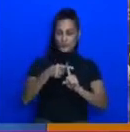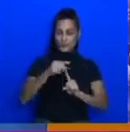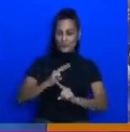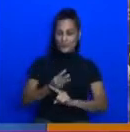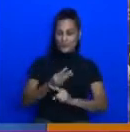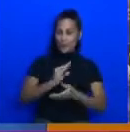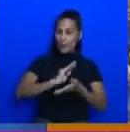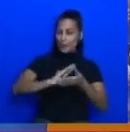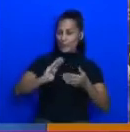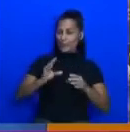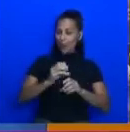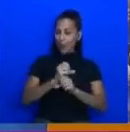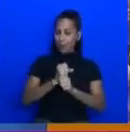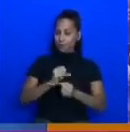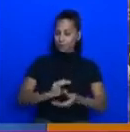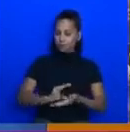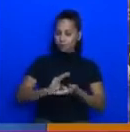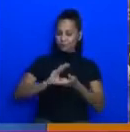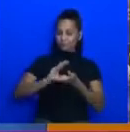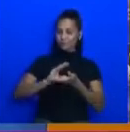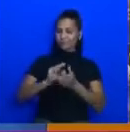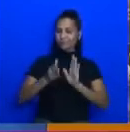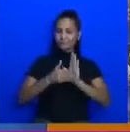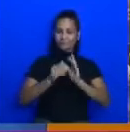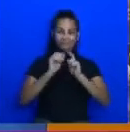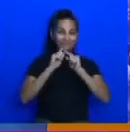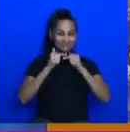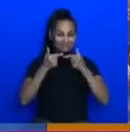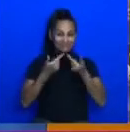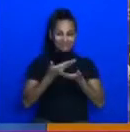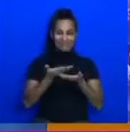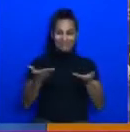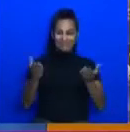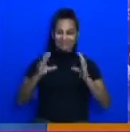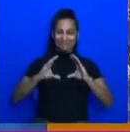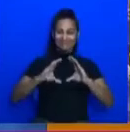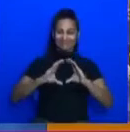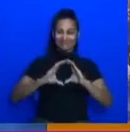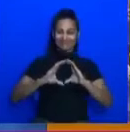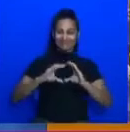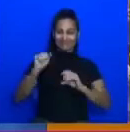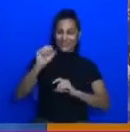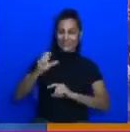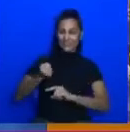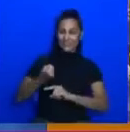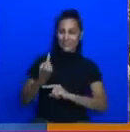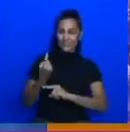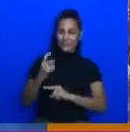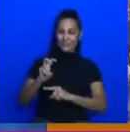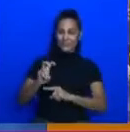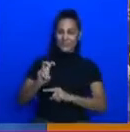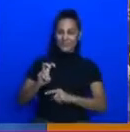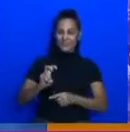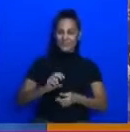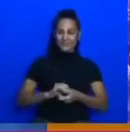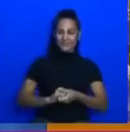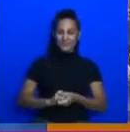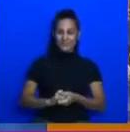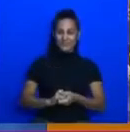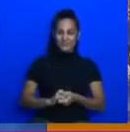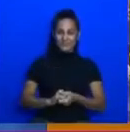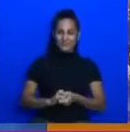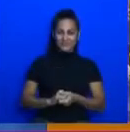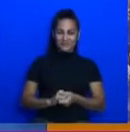Mais Milionária. O prêmio está acumulado. Aposte e boa sorte. Bola azul, número 15.